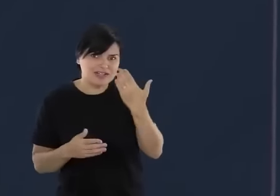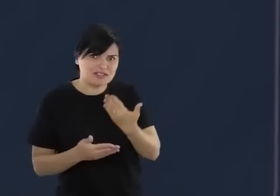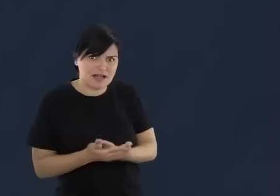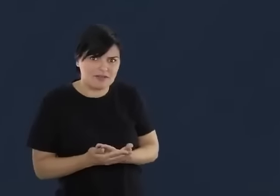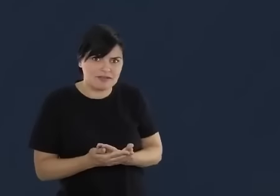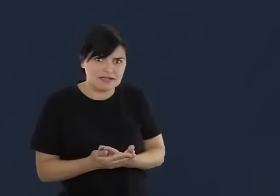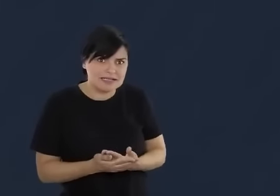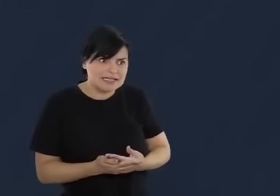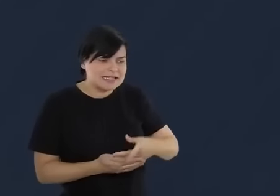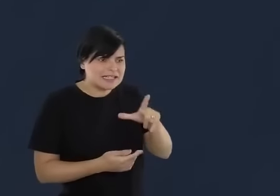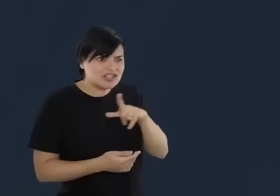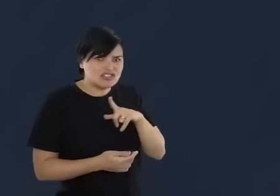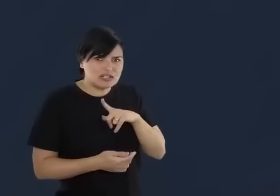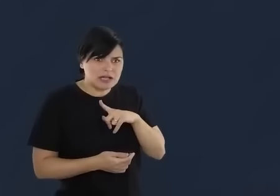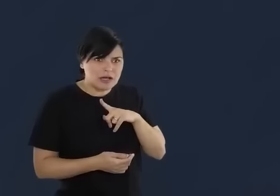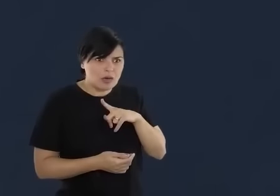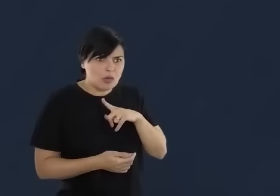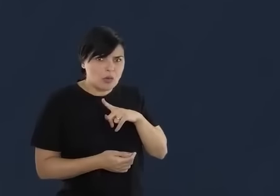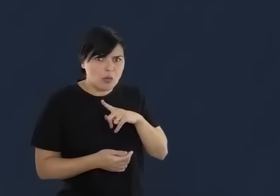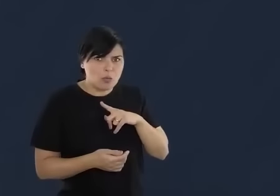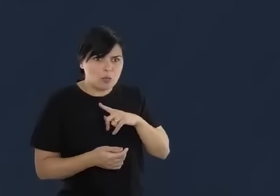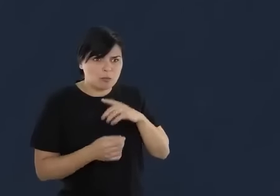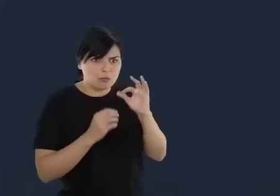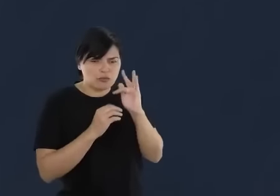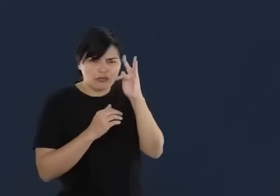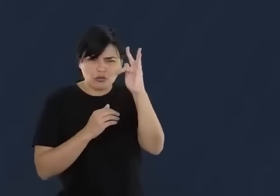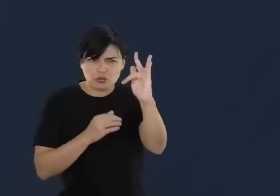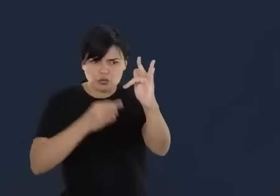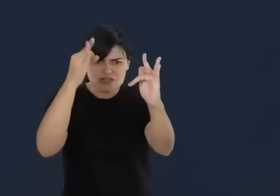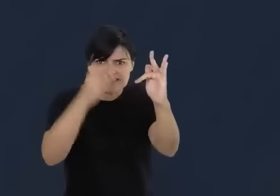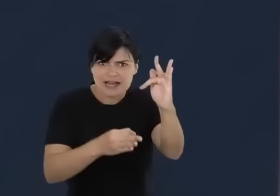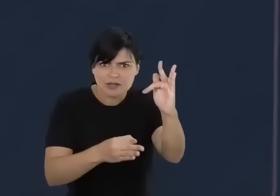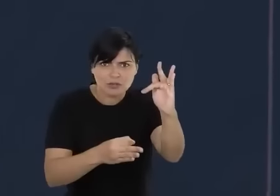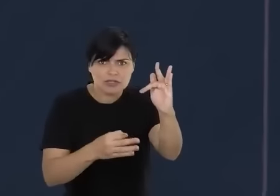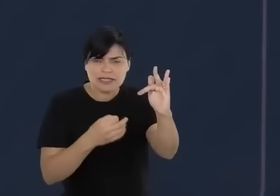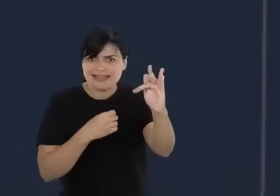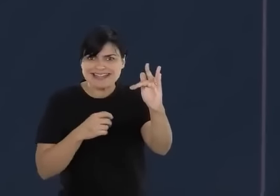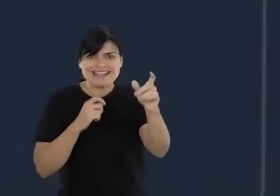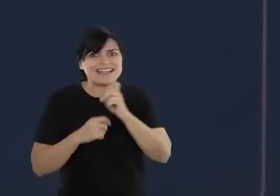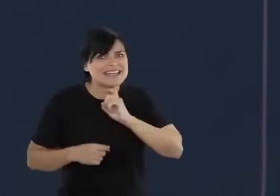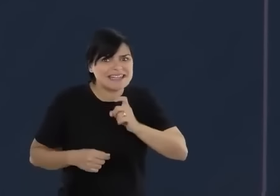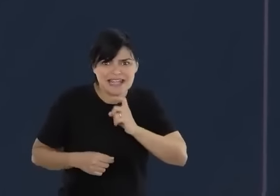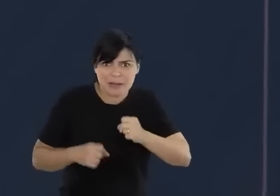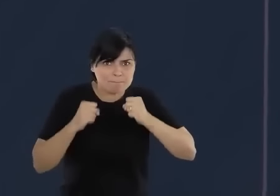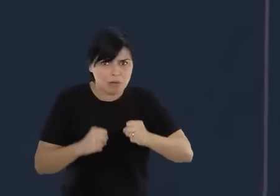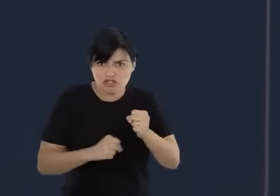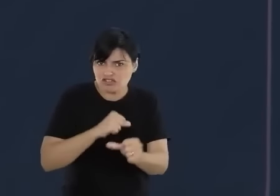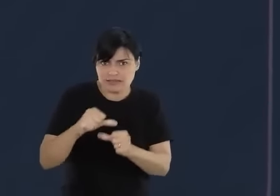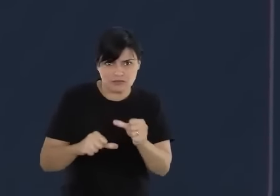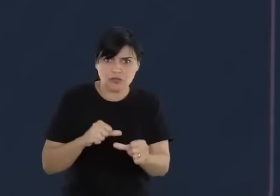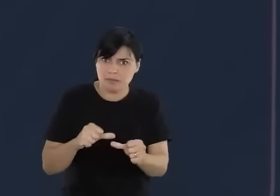Por Um Destino cego Implacável que o homem não pode mudar o rumo da sua história e da sua vida Talvez os históricos abraçassem